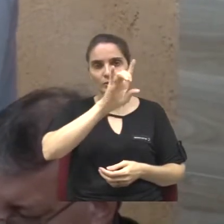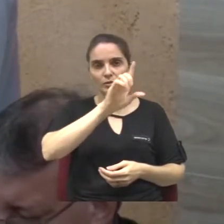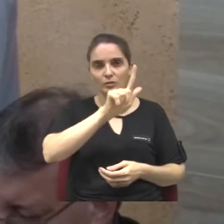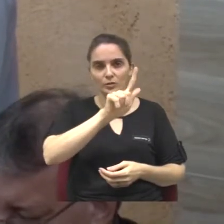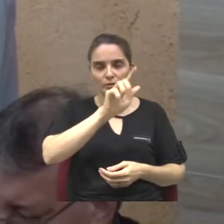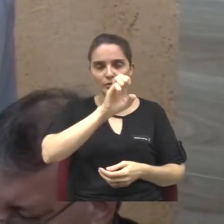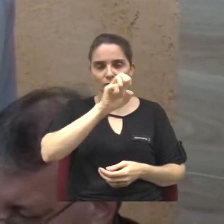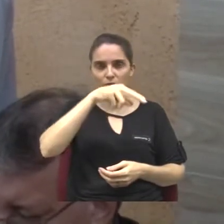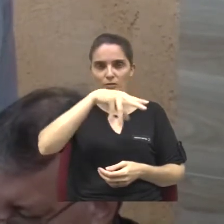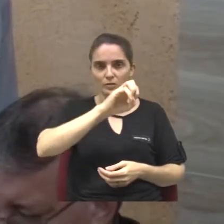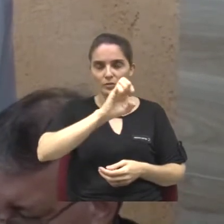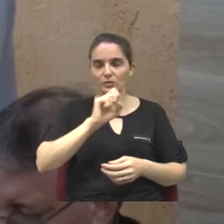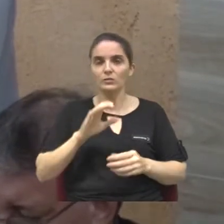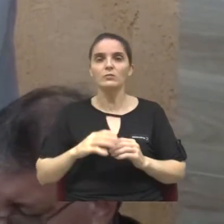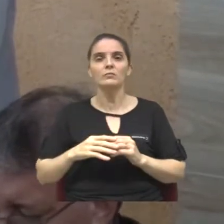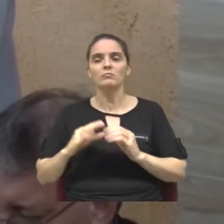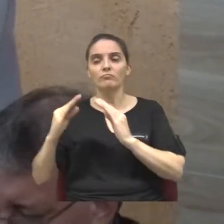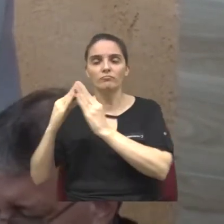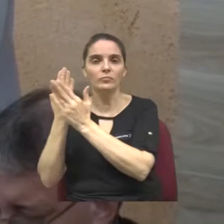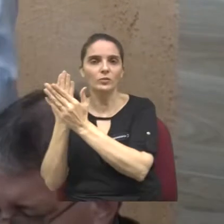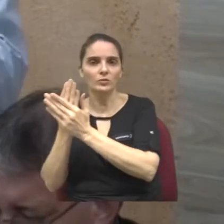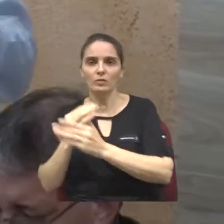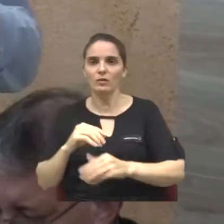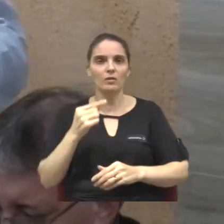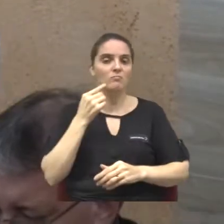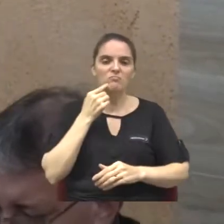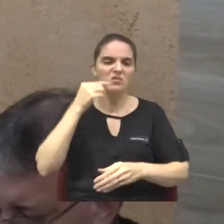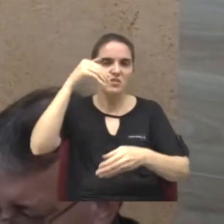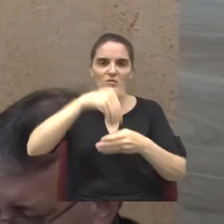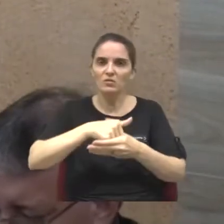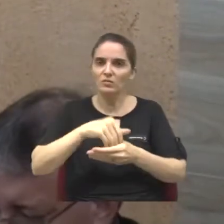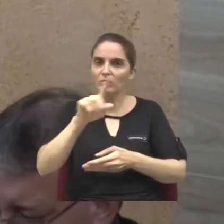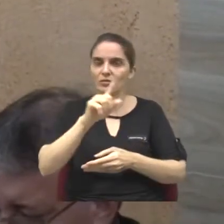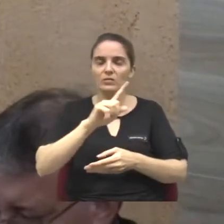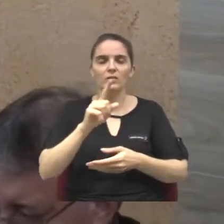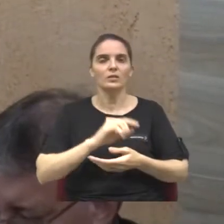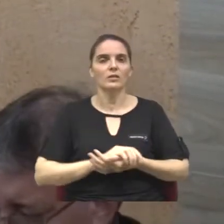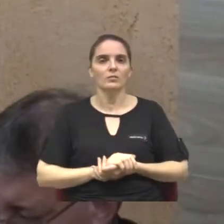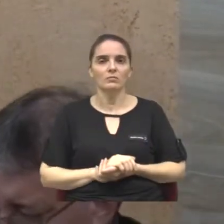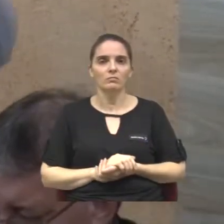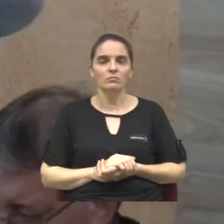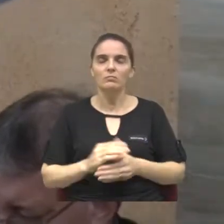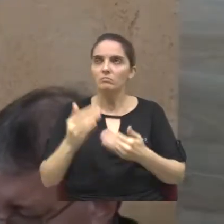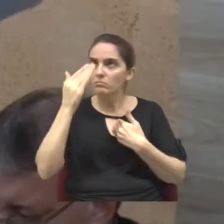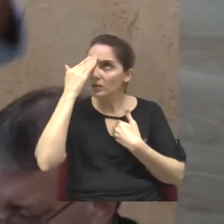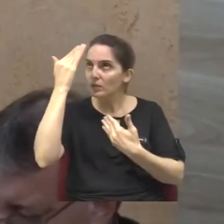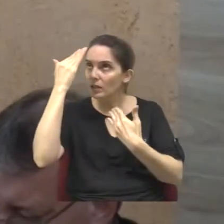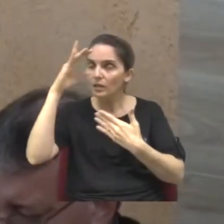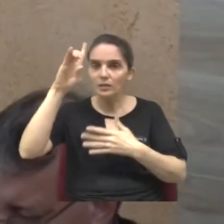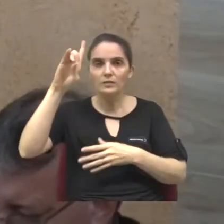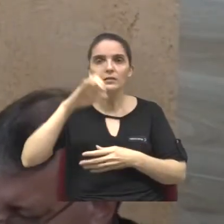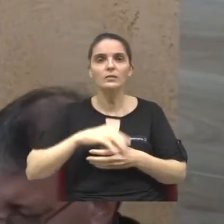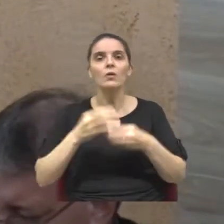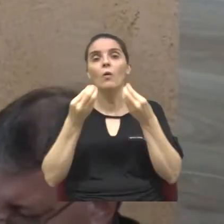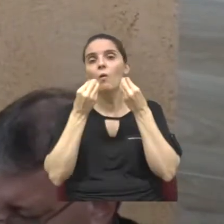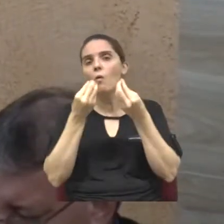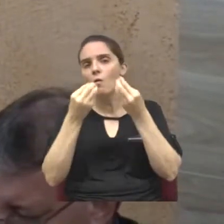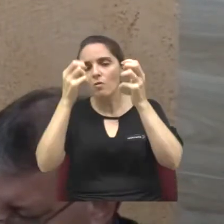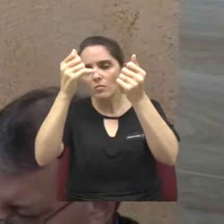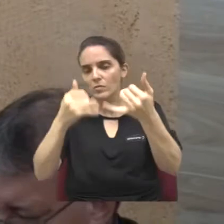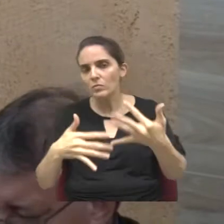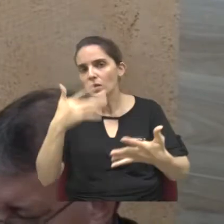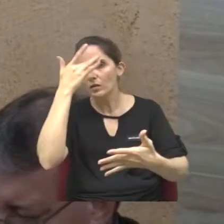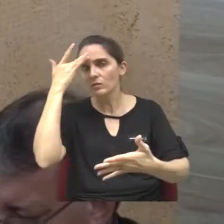votei contrário. Graças a Deus que eu não confiei, senão eu ia ter que votar contra os meus princípios. Aí sim eu teria que dar explicação aos meus